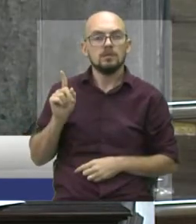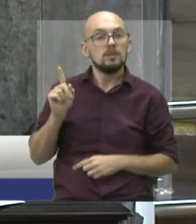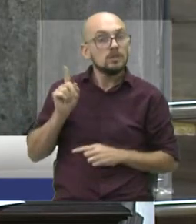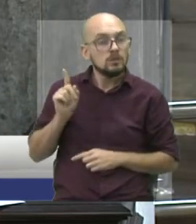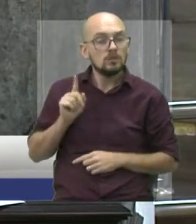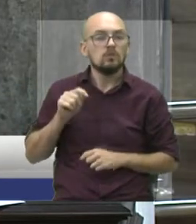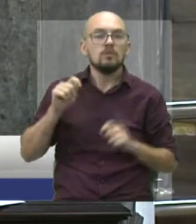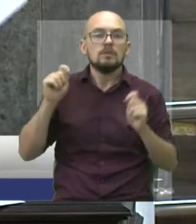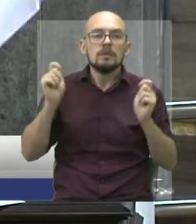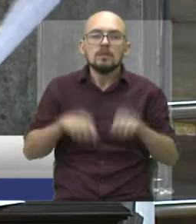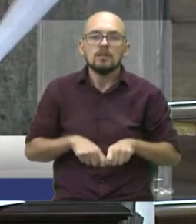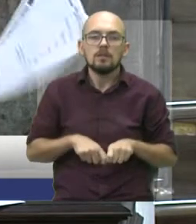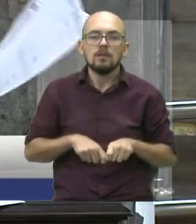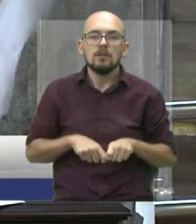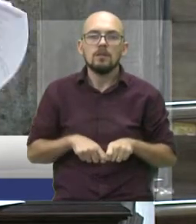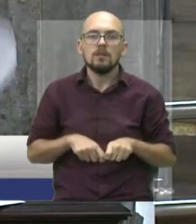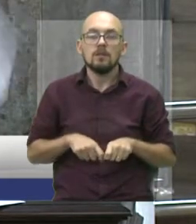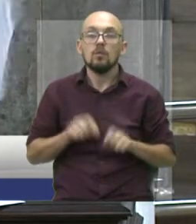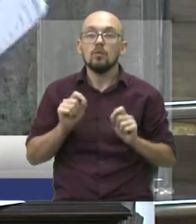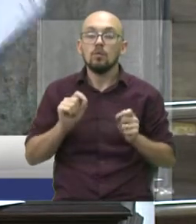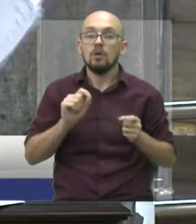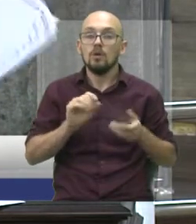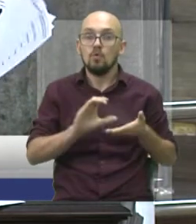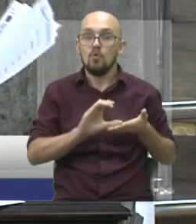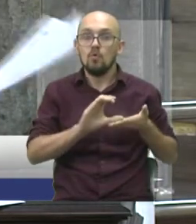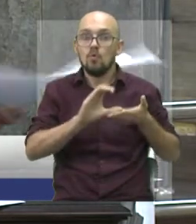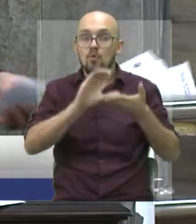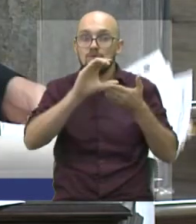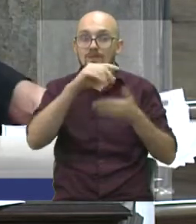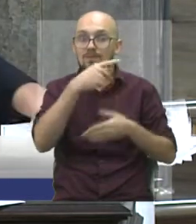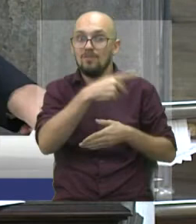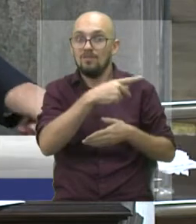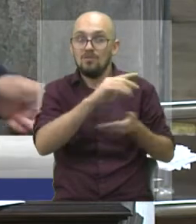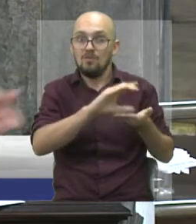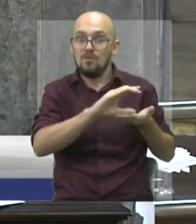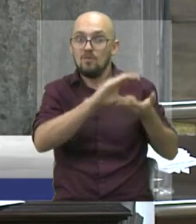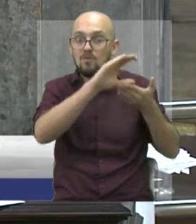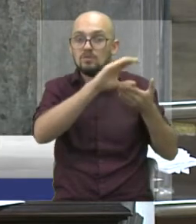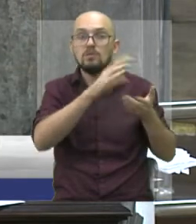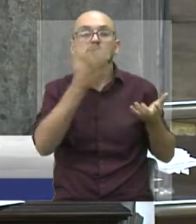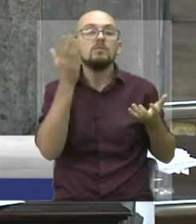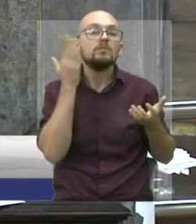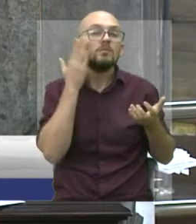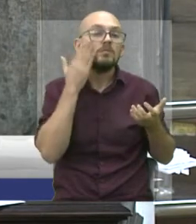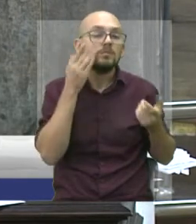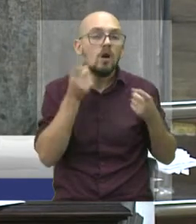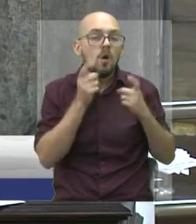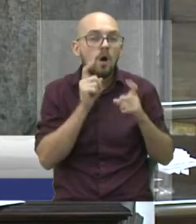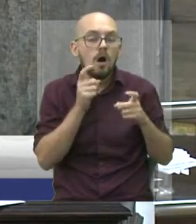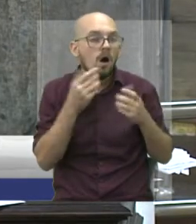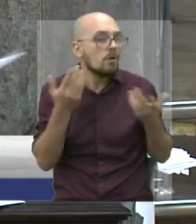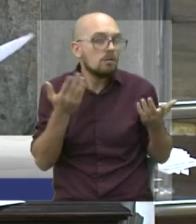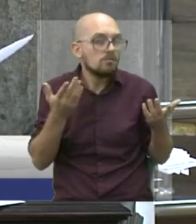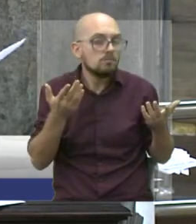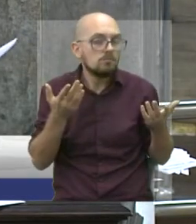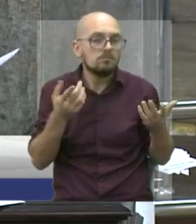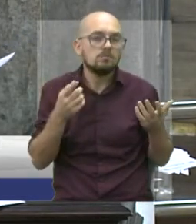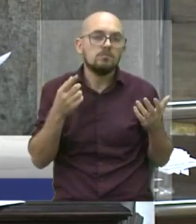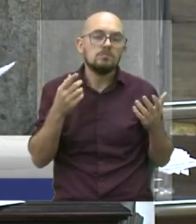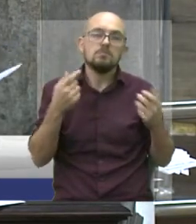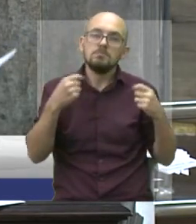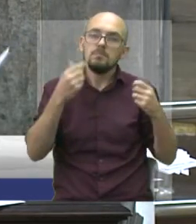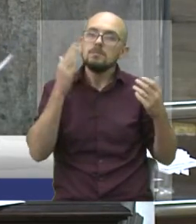motivo do conselho consultivo para a gente saber das reuniões. Então, o que, que eu